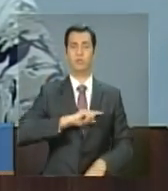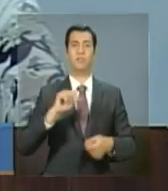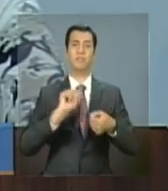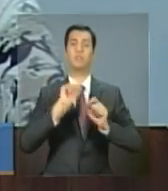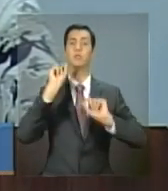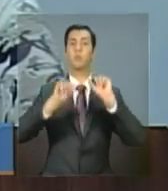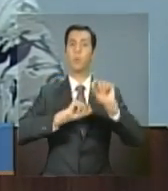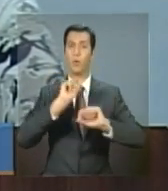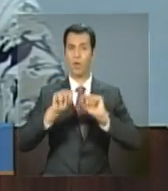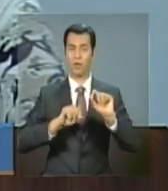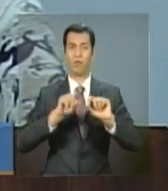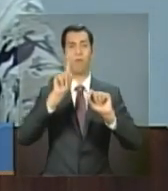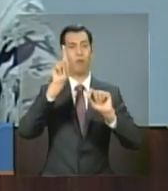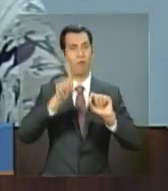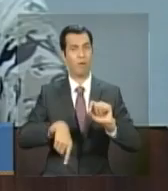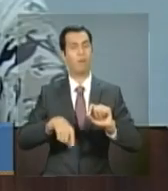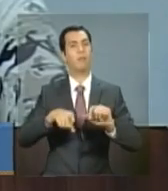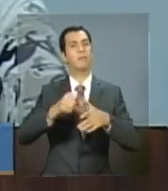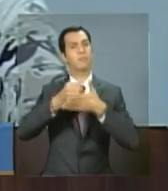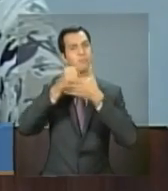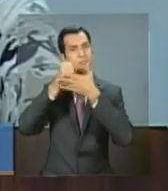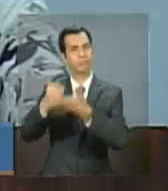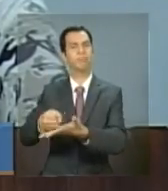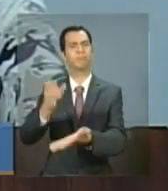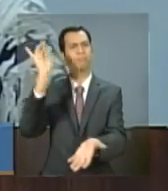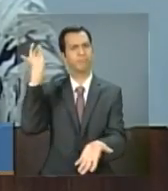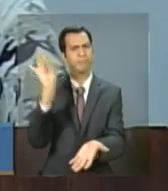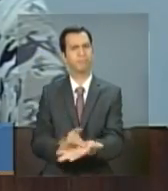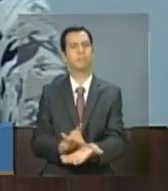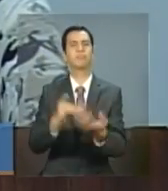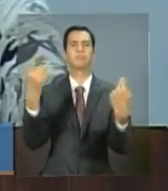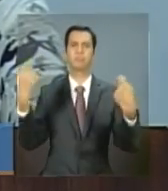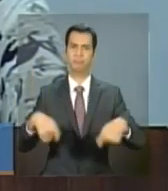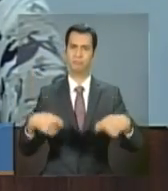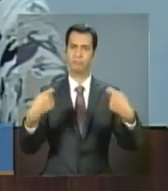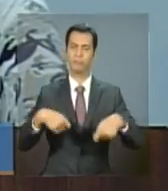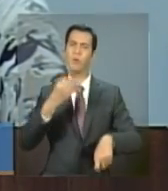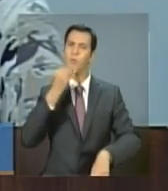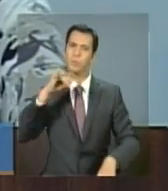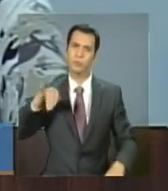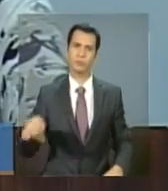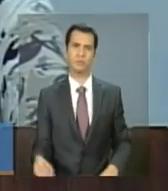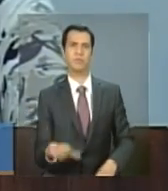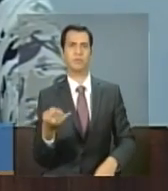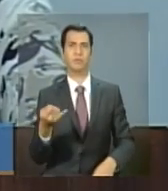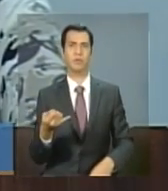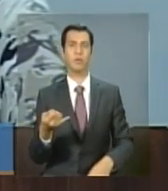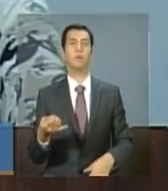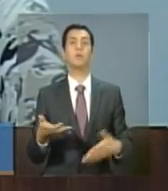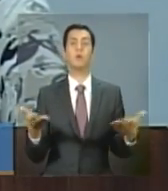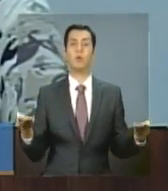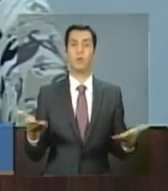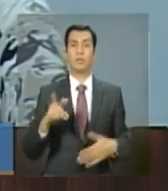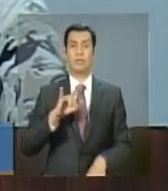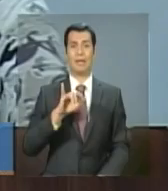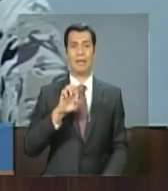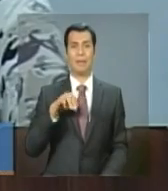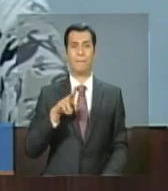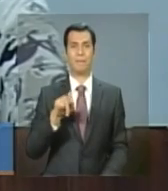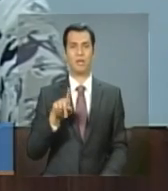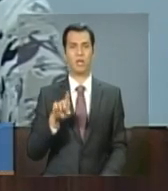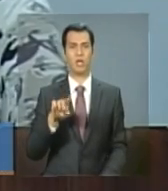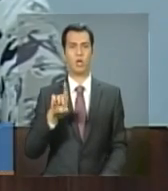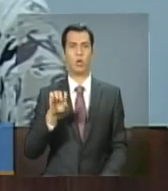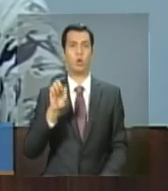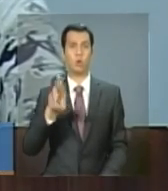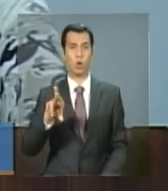é exatamente garantir que haja um casamento com as oportunidades. O empreendedorismo num lugar é diferente